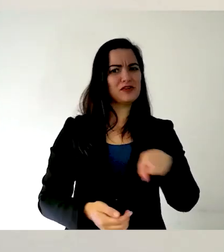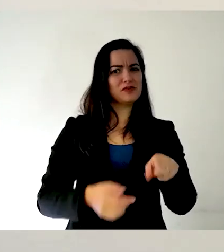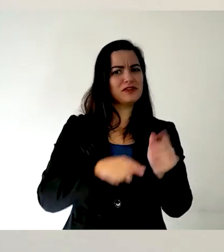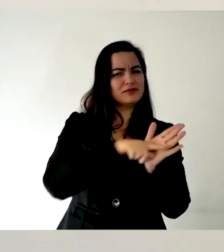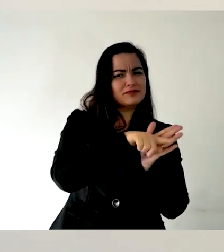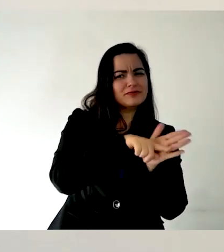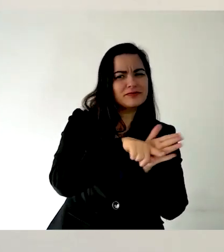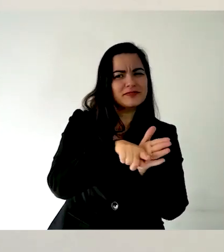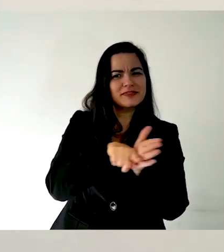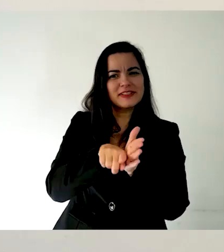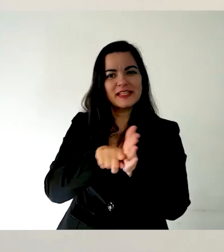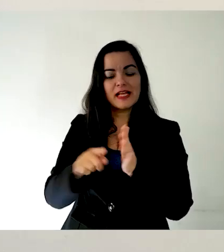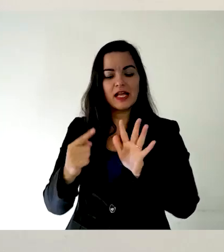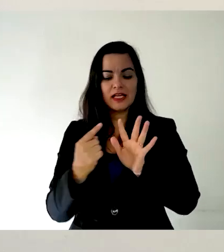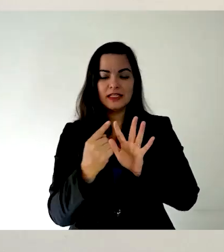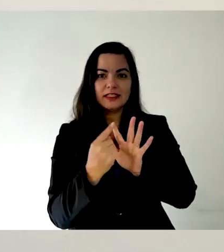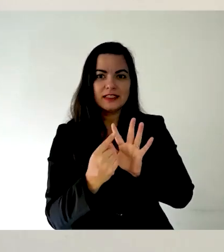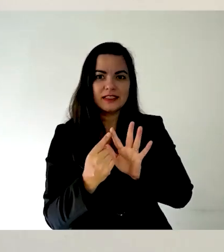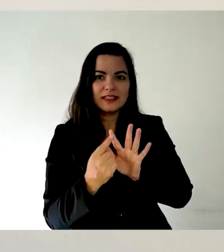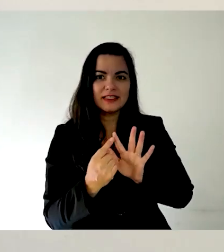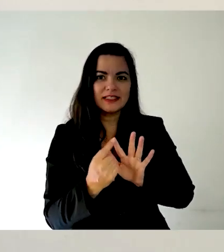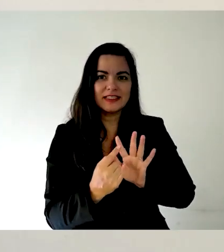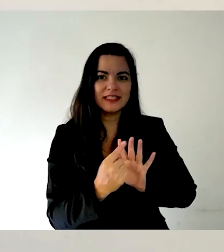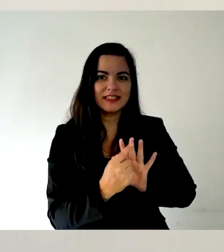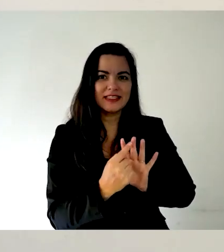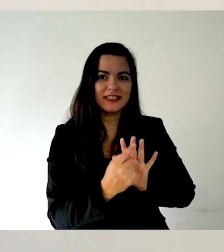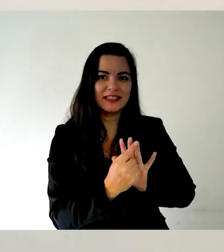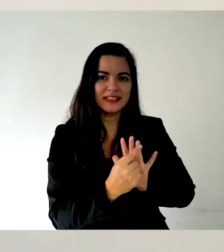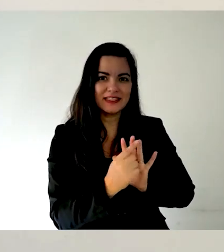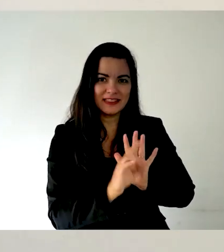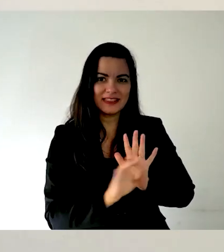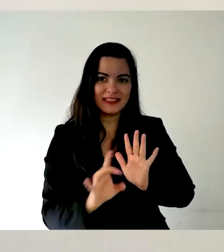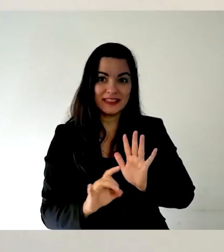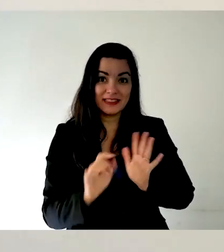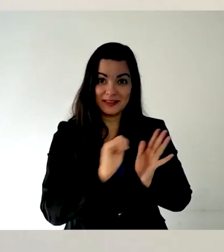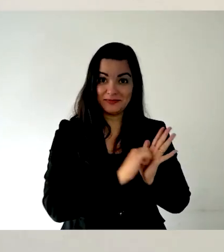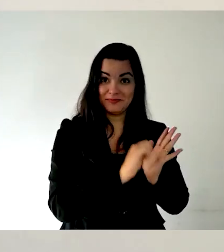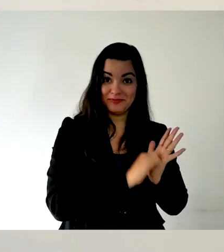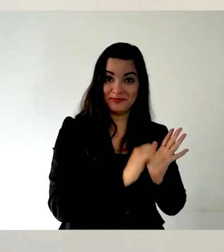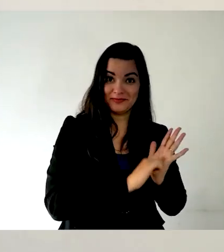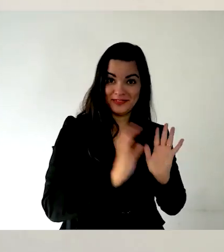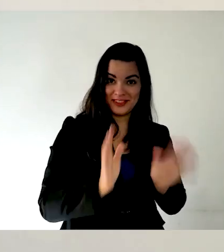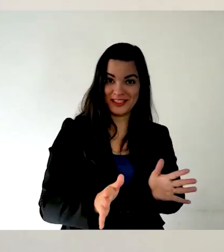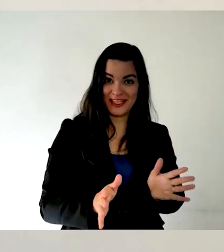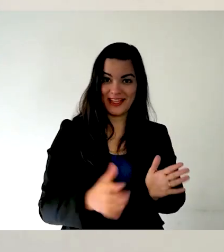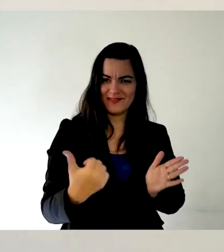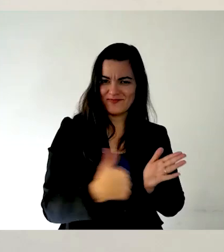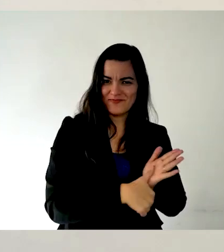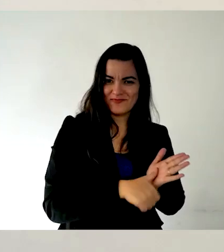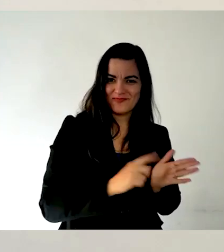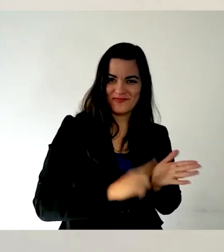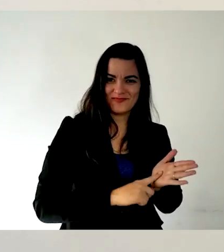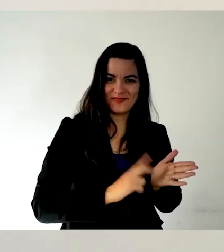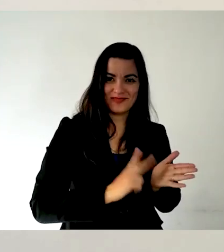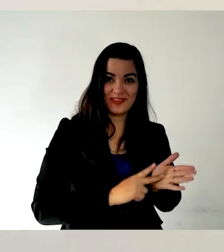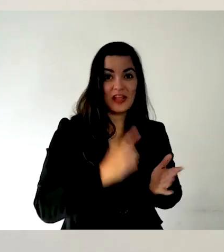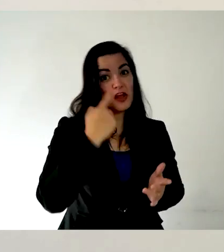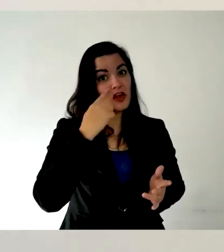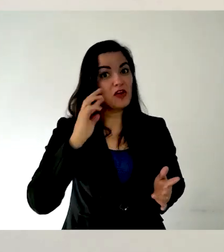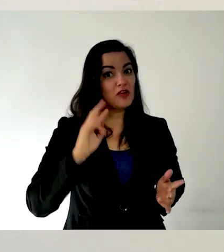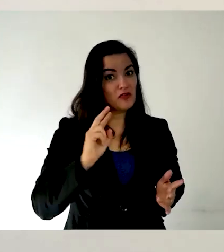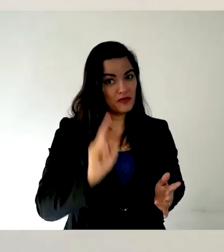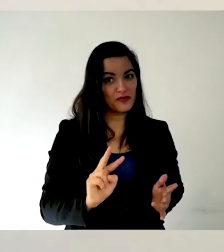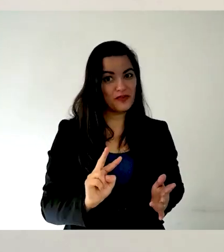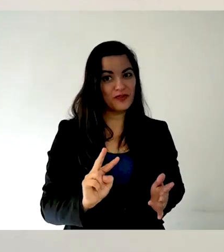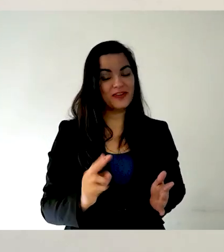Vocês investigaram as impressões digitais? Registraram? Viu só como no detalhe nós conseguimos